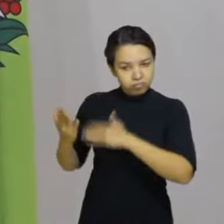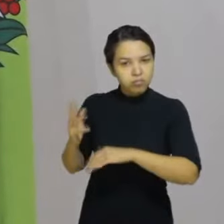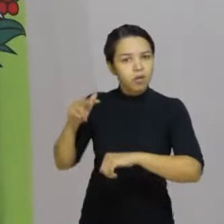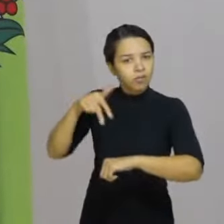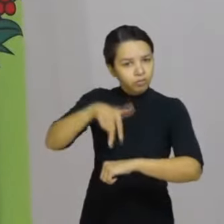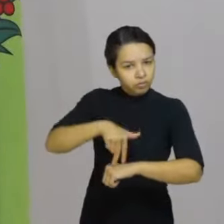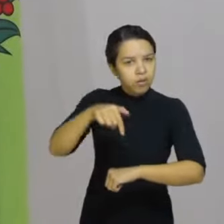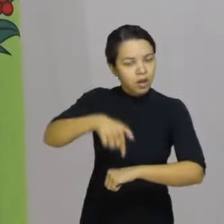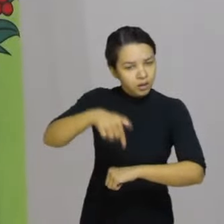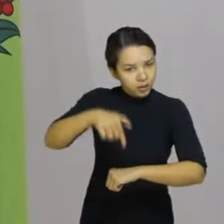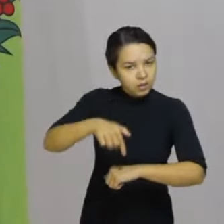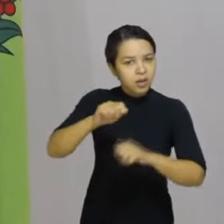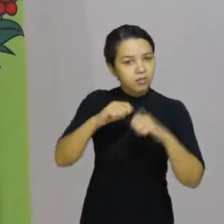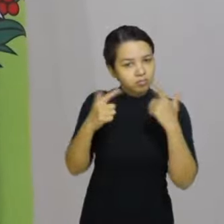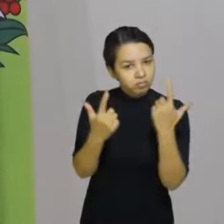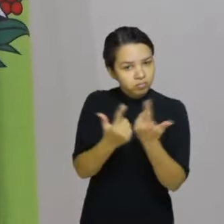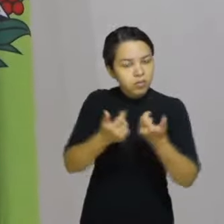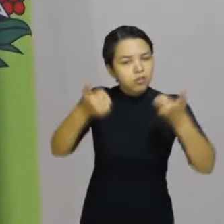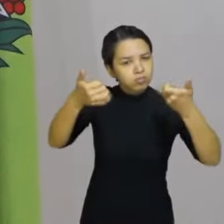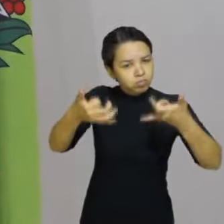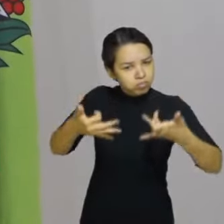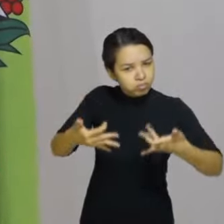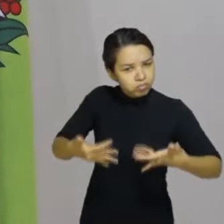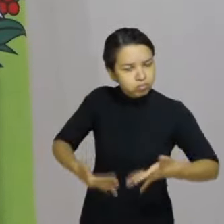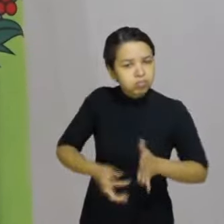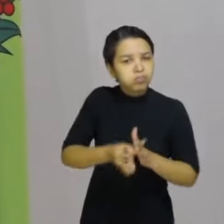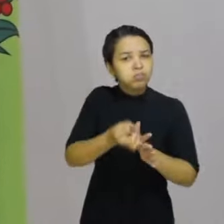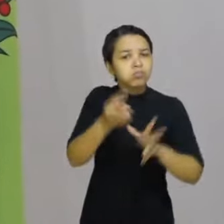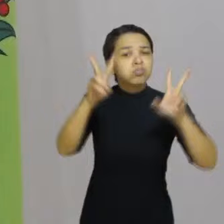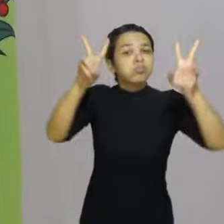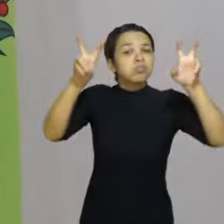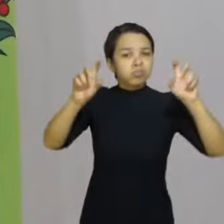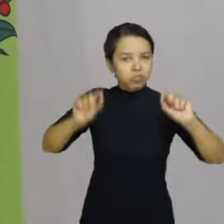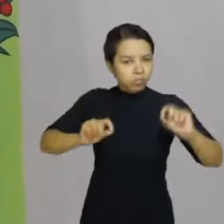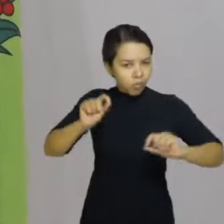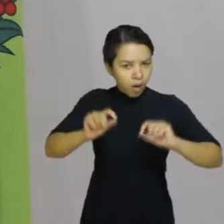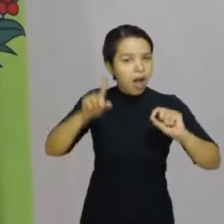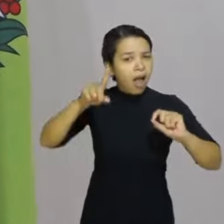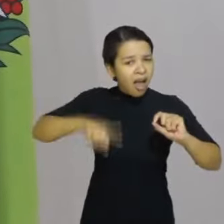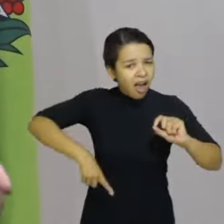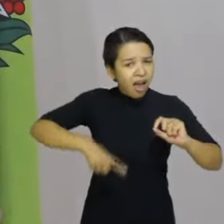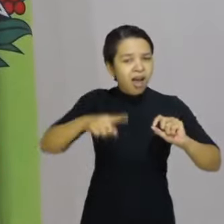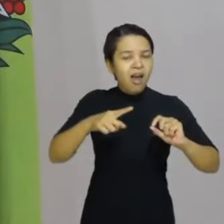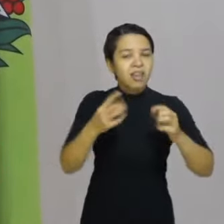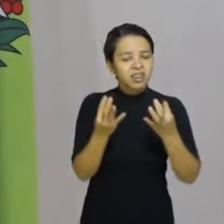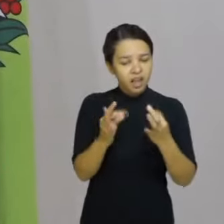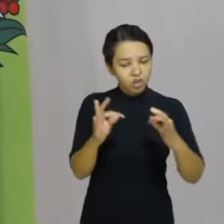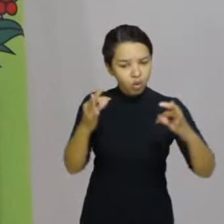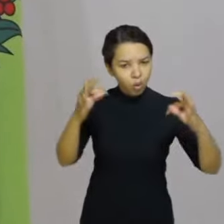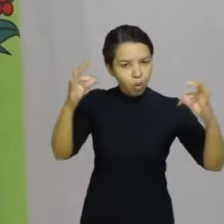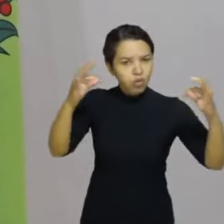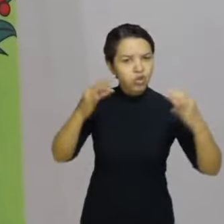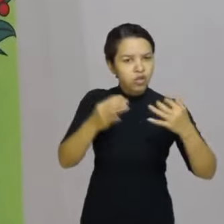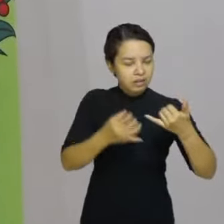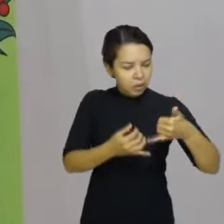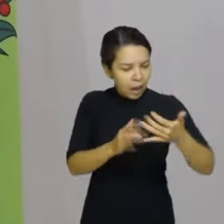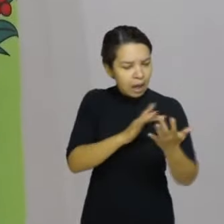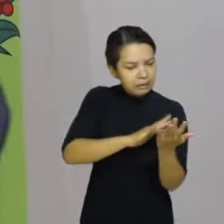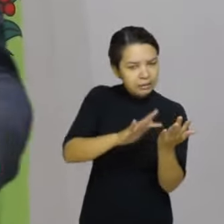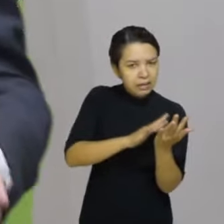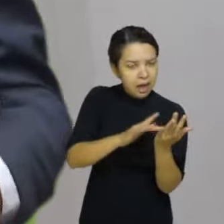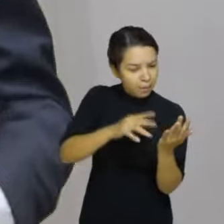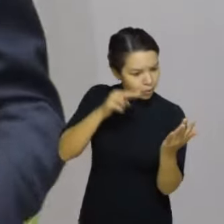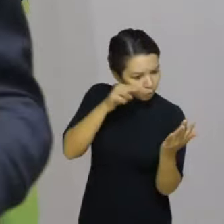tema da dependência tecnológica, do uso excessivo, especialmente pelas crianças, pelos